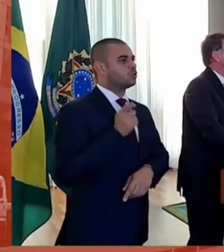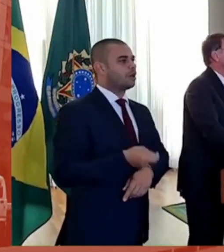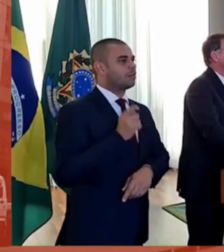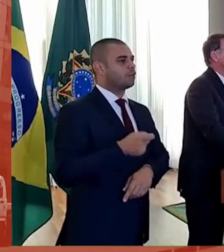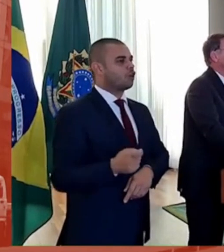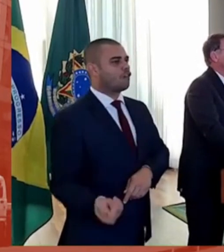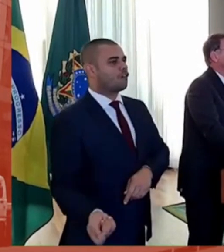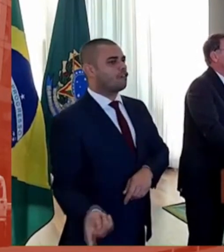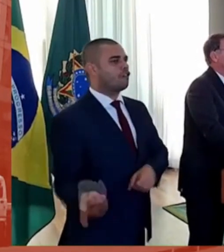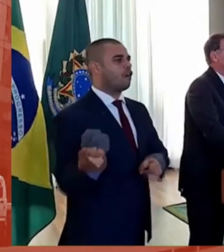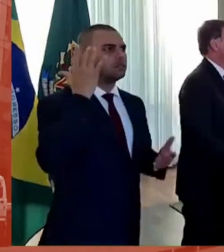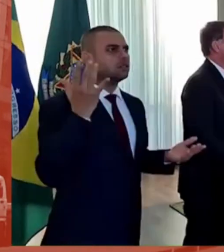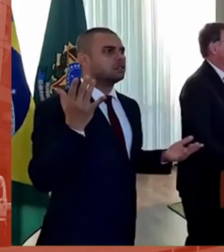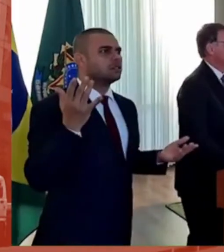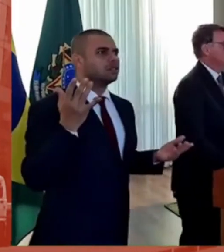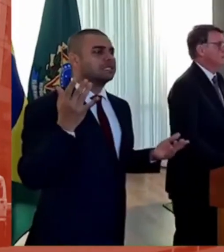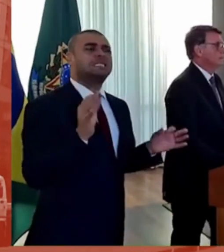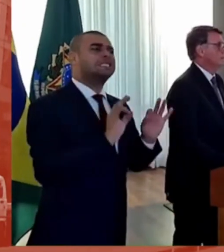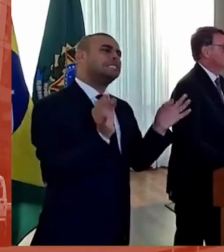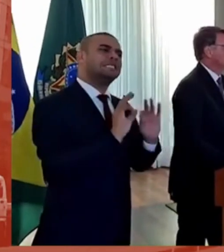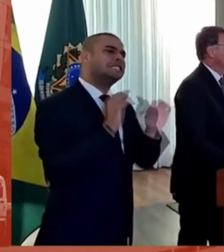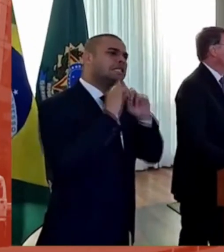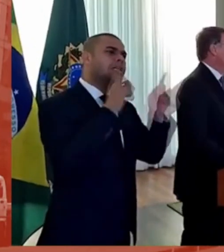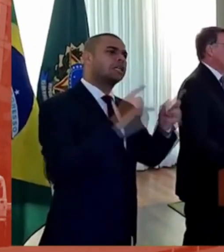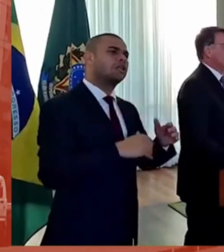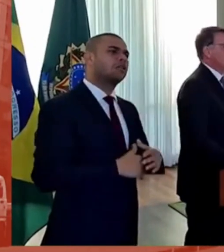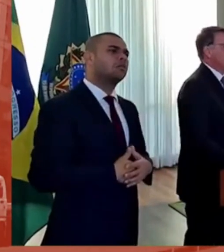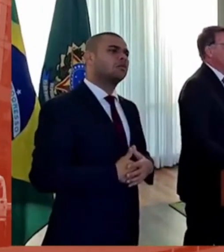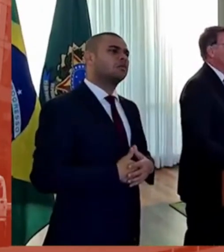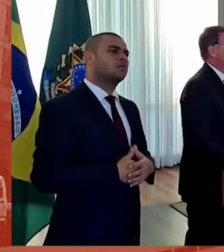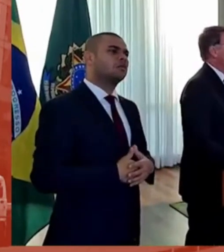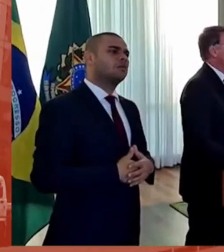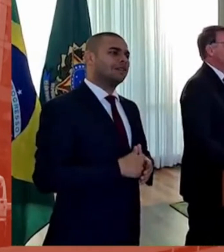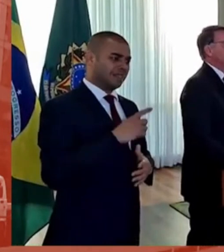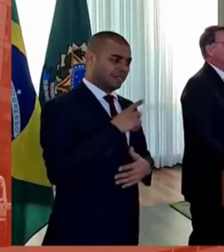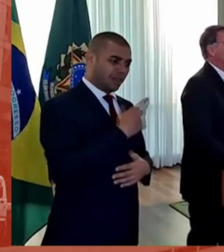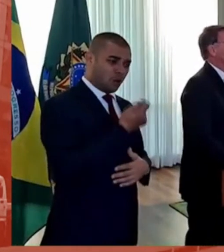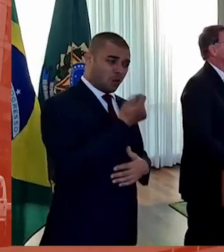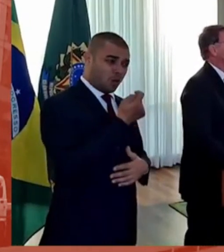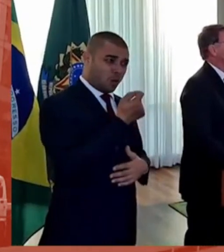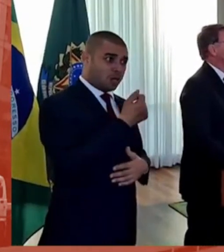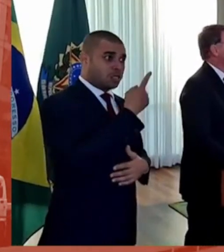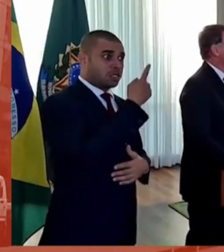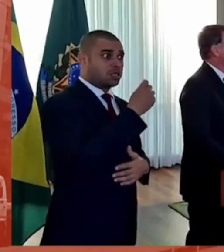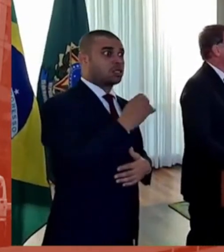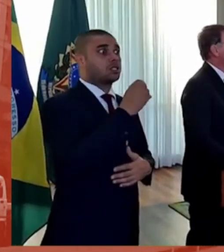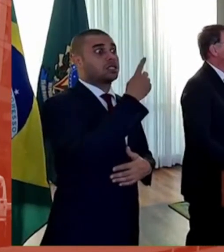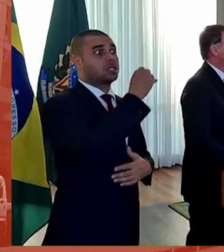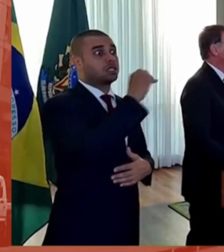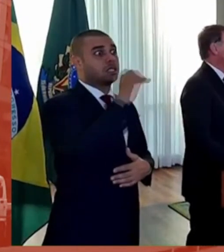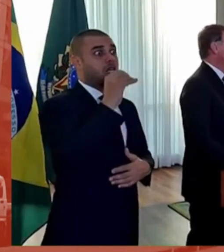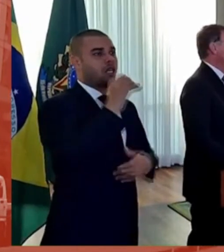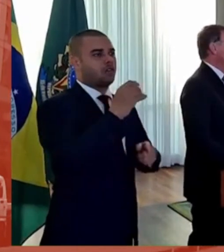de crime comum ao Estado Democrático de Direito, que está lá na Lei Penal falando sobre isso. É claro que o presidente da República